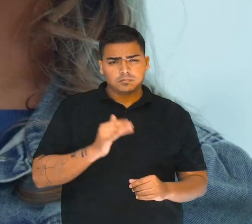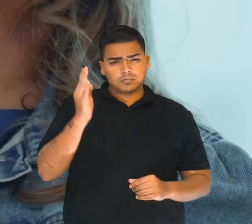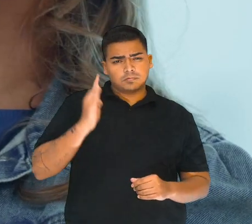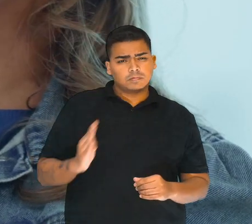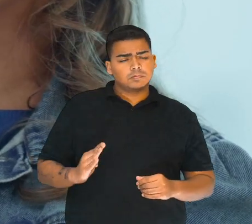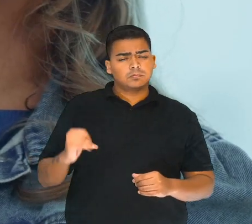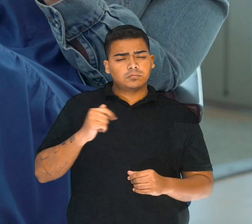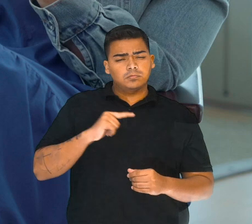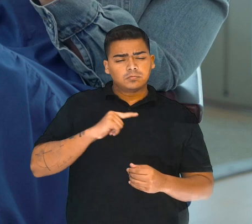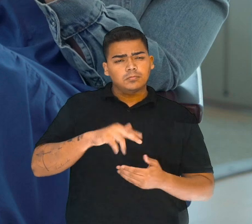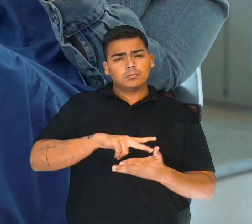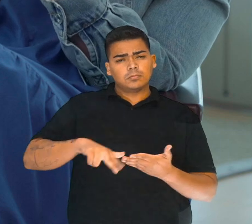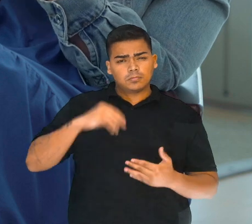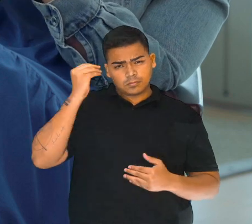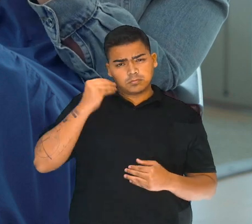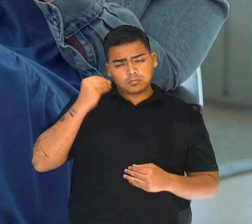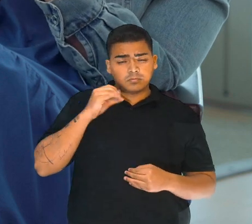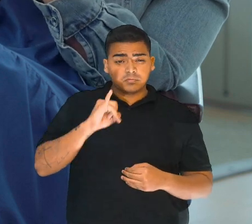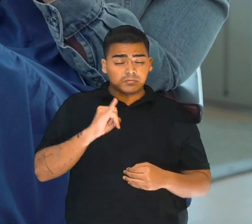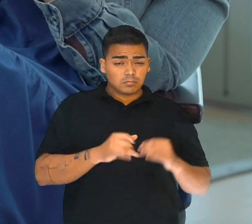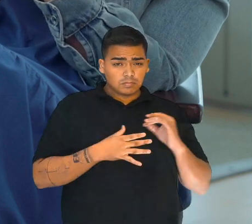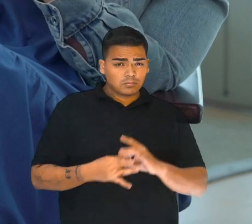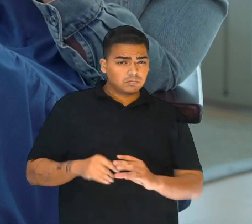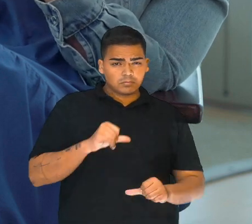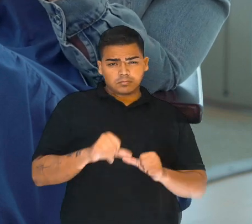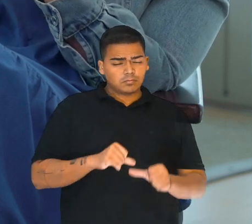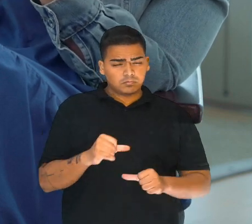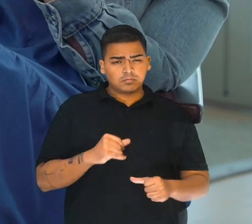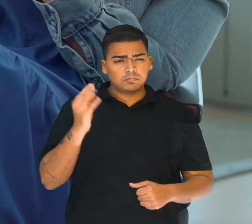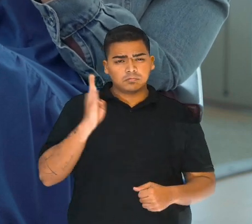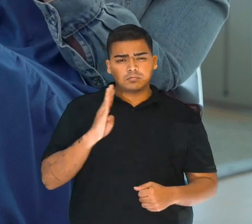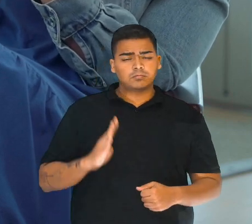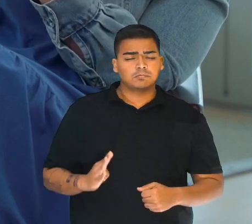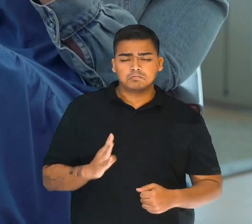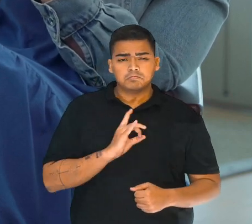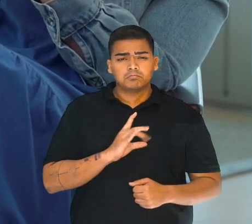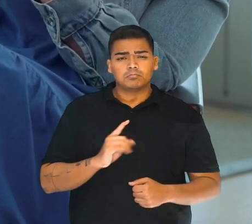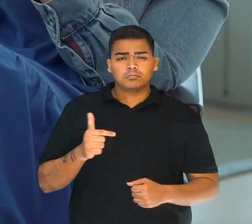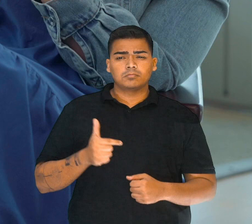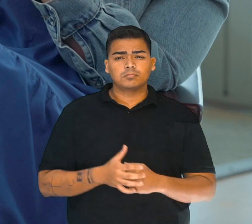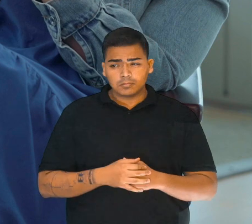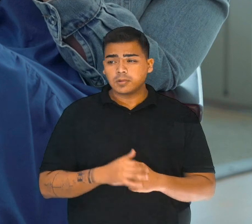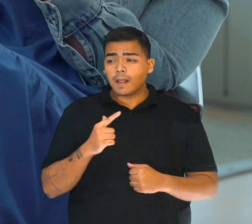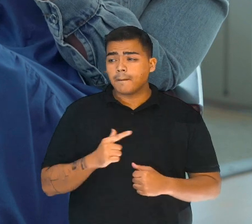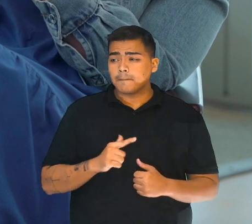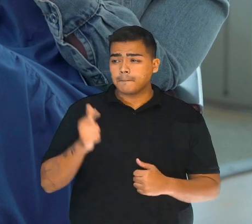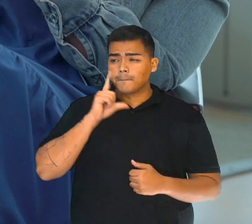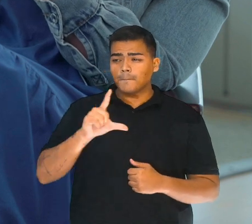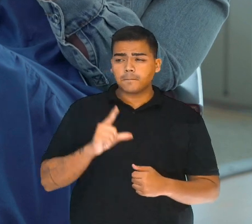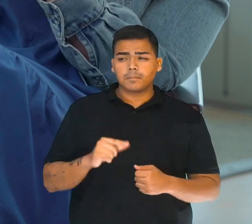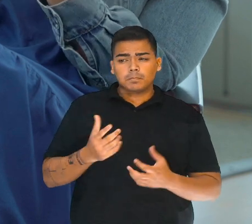por vários ciclos e já não se assusta mais quando os ciclos mudam. E startup é assim, principalmente no começo, né? Exatamente a